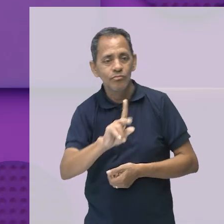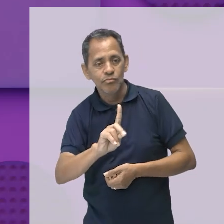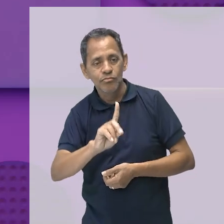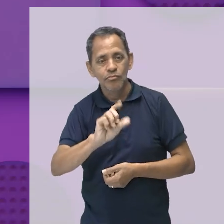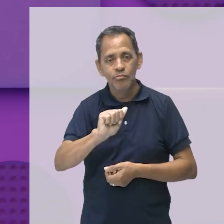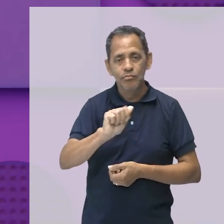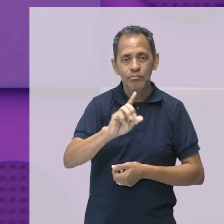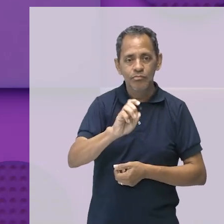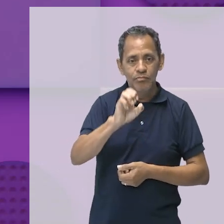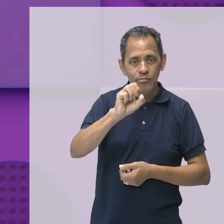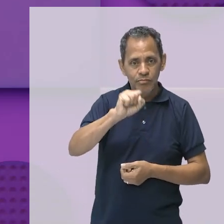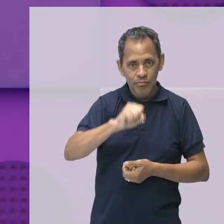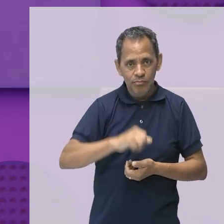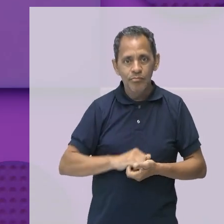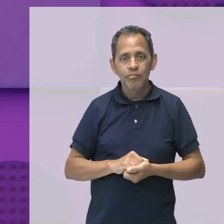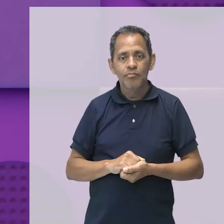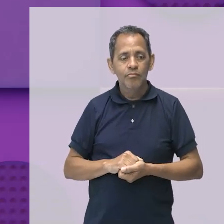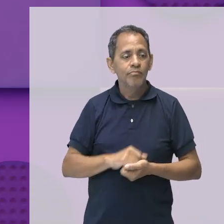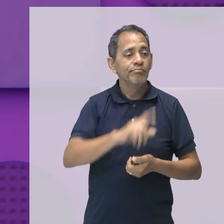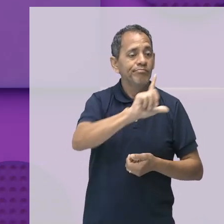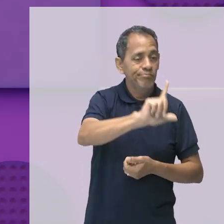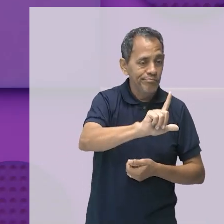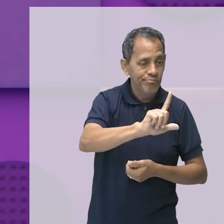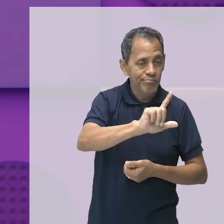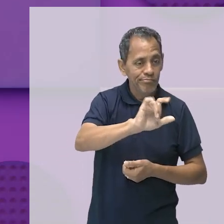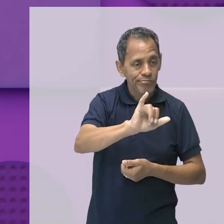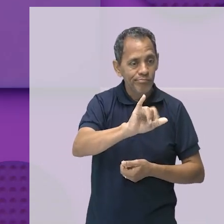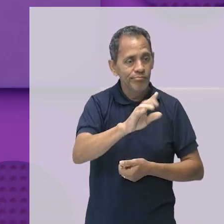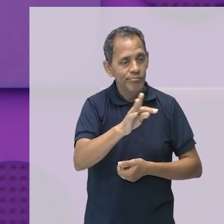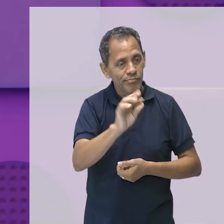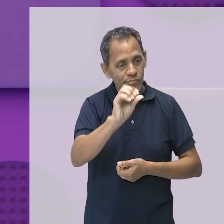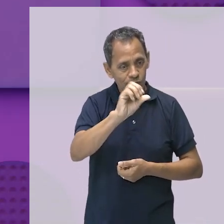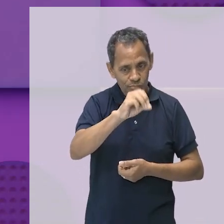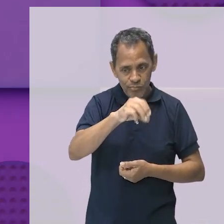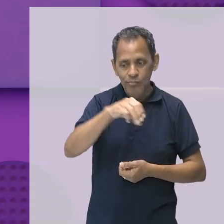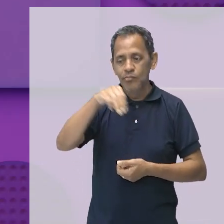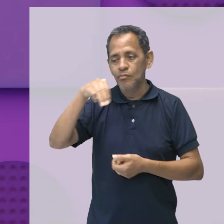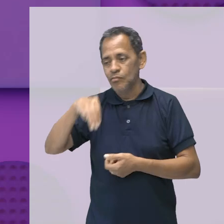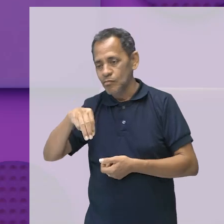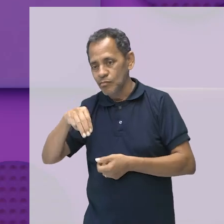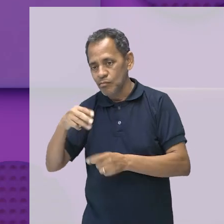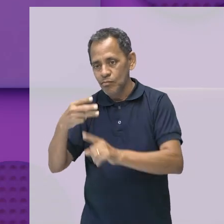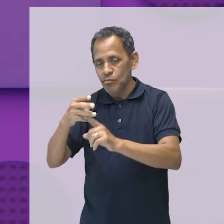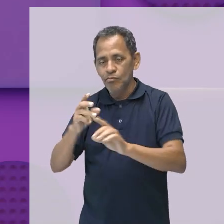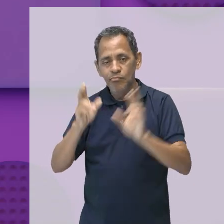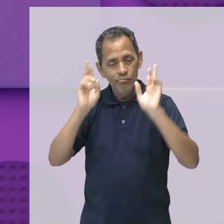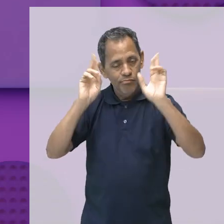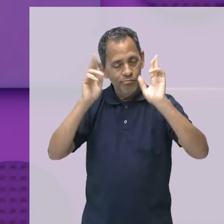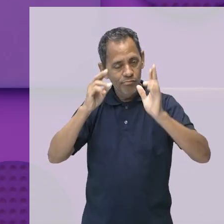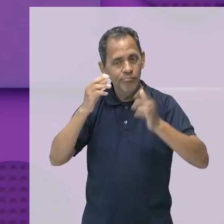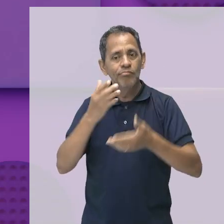atividades, né? Unidades em litros e unidade em metro cúbico. Espero